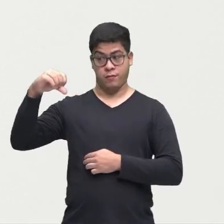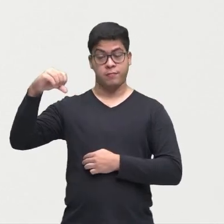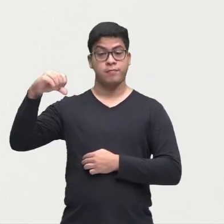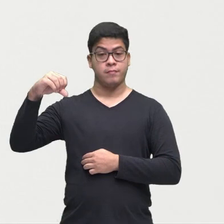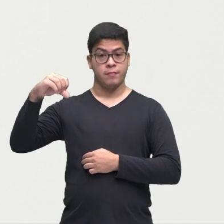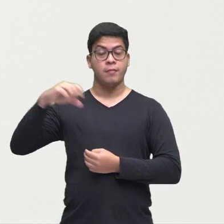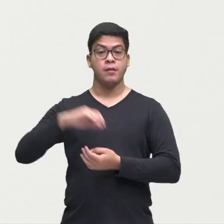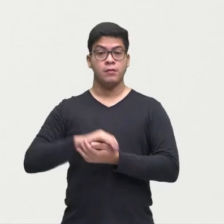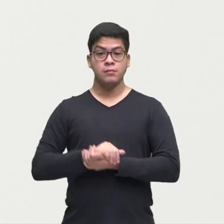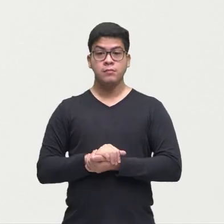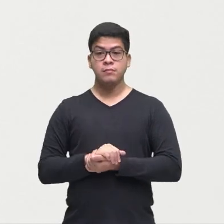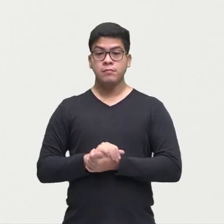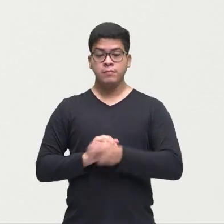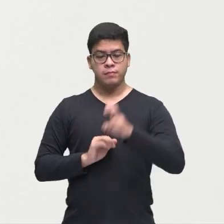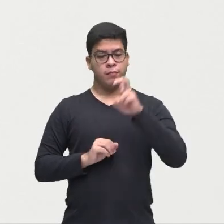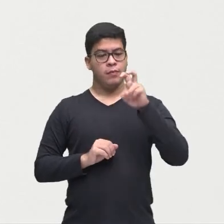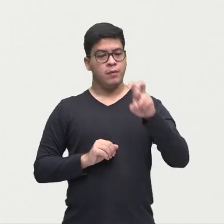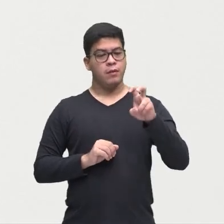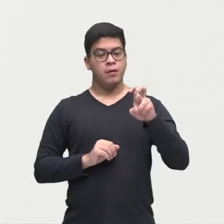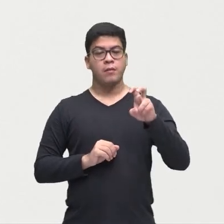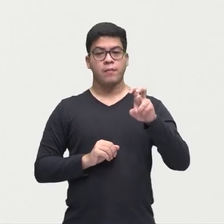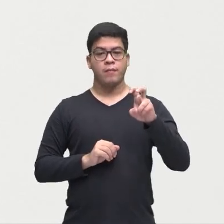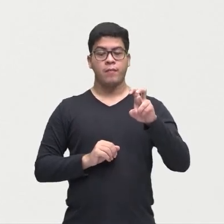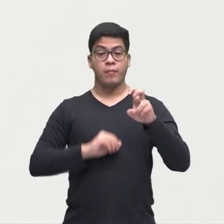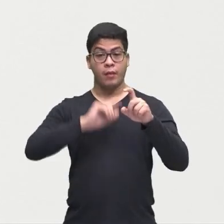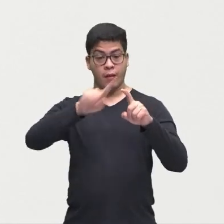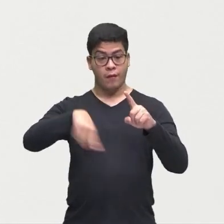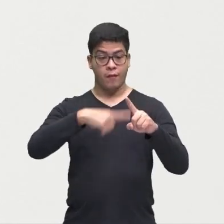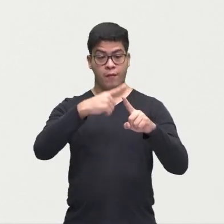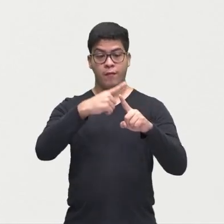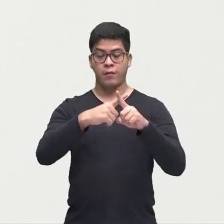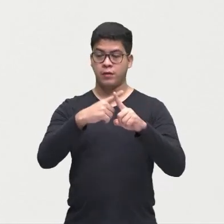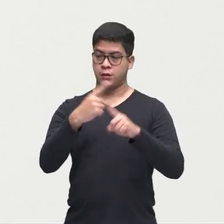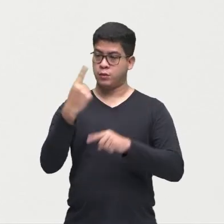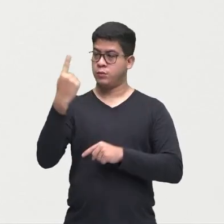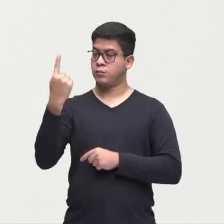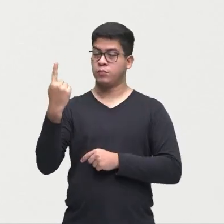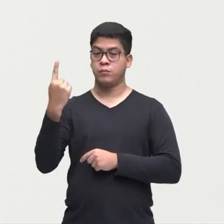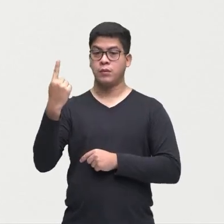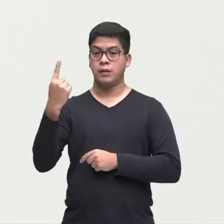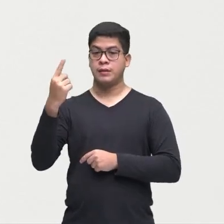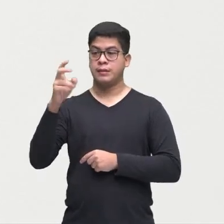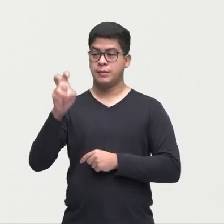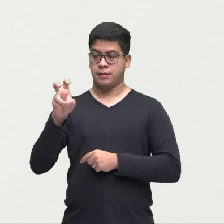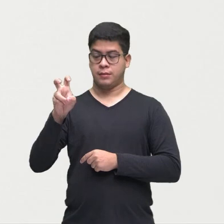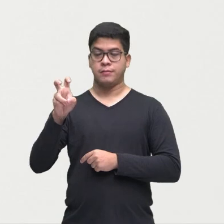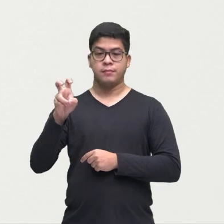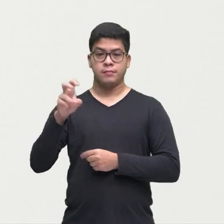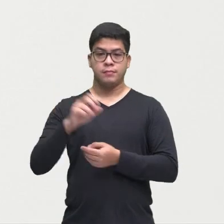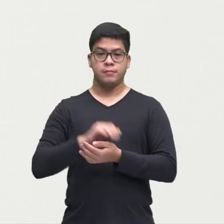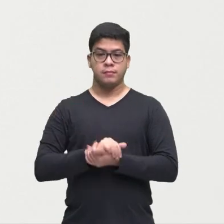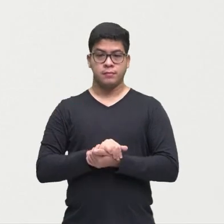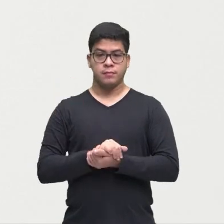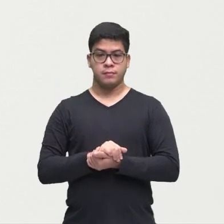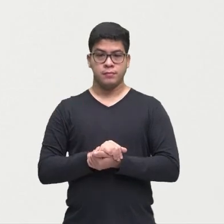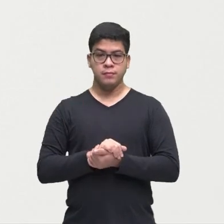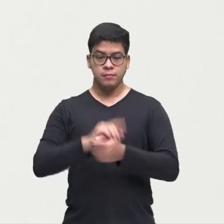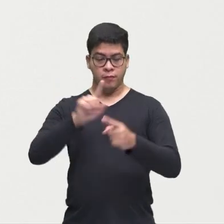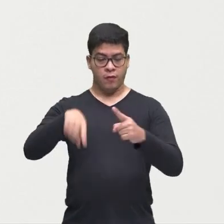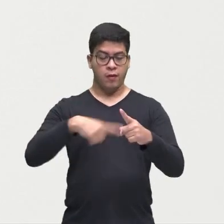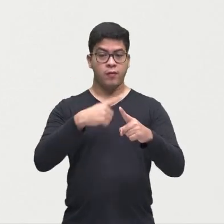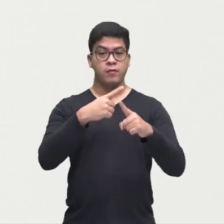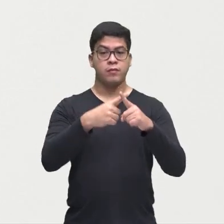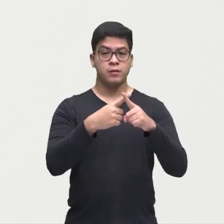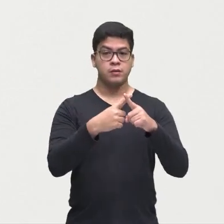Agora vamos multiplicar o 5. 5 vezes 1, 5. 5 vezes 3, 15. E